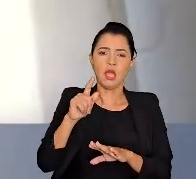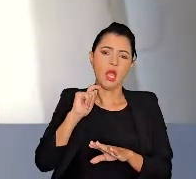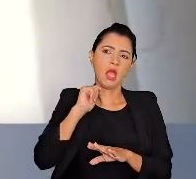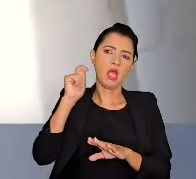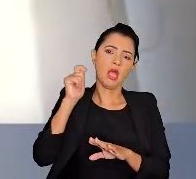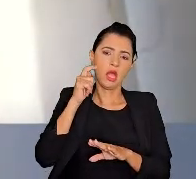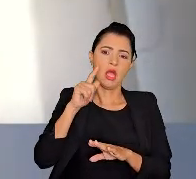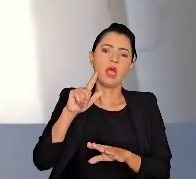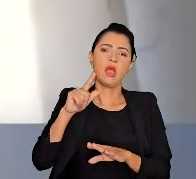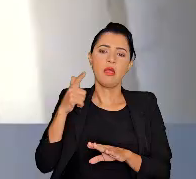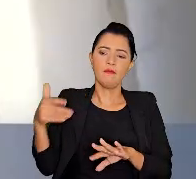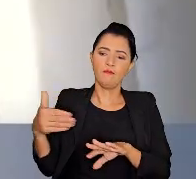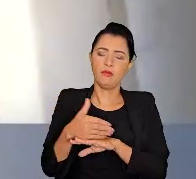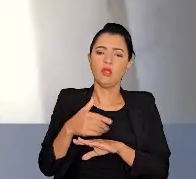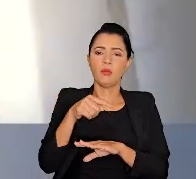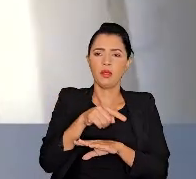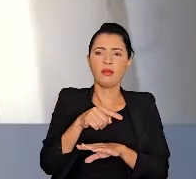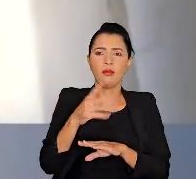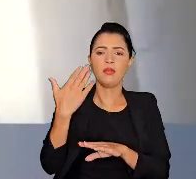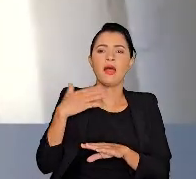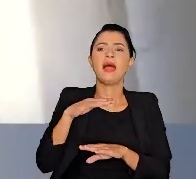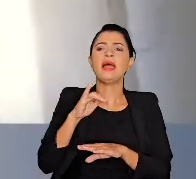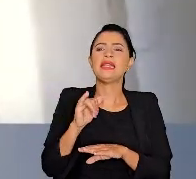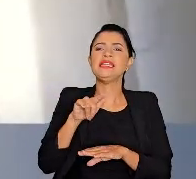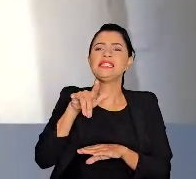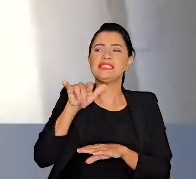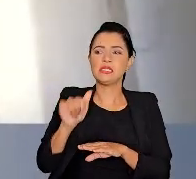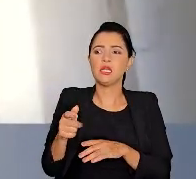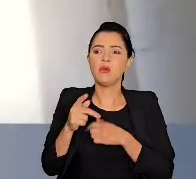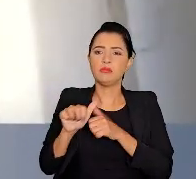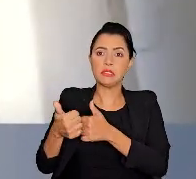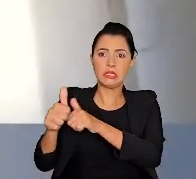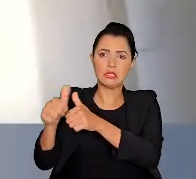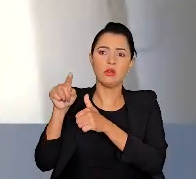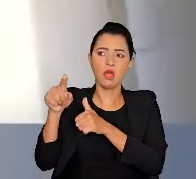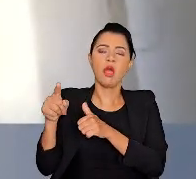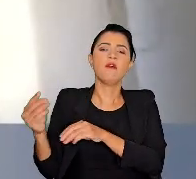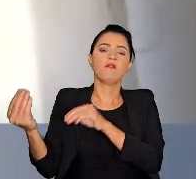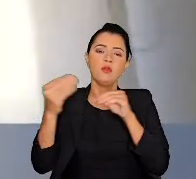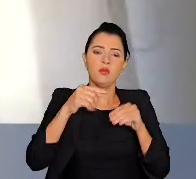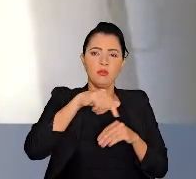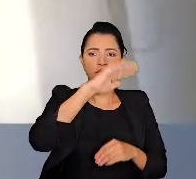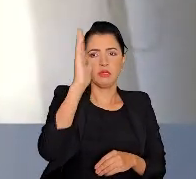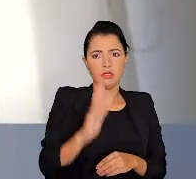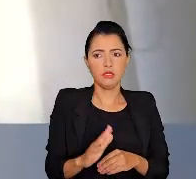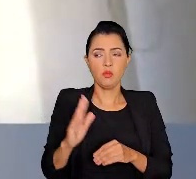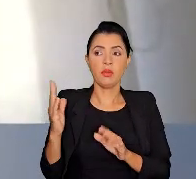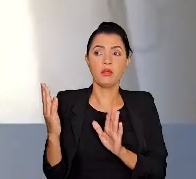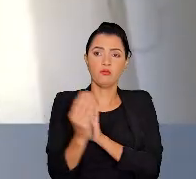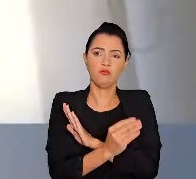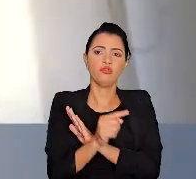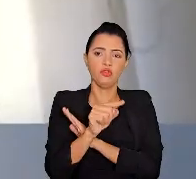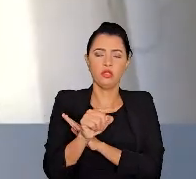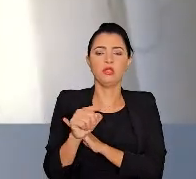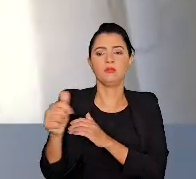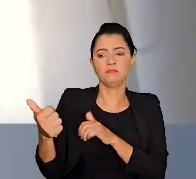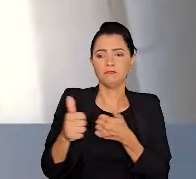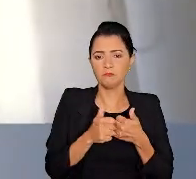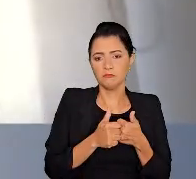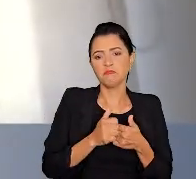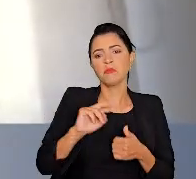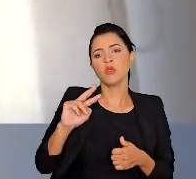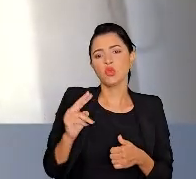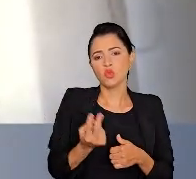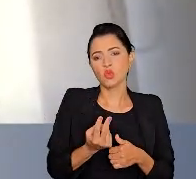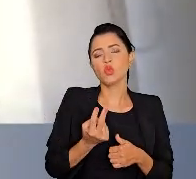se estabeleceram para escapar dessa perseguição. Ao menos 2 deles